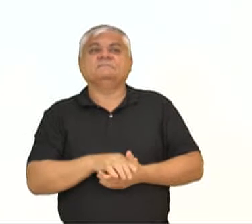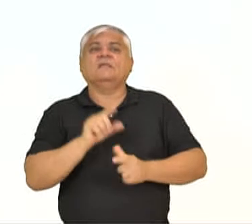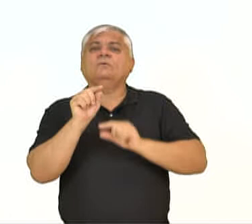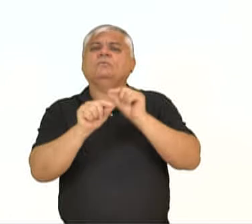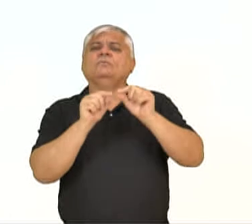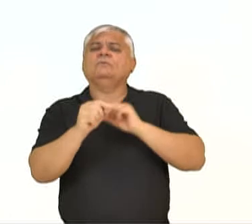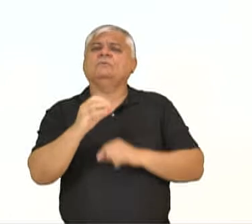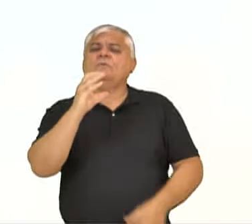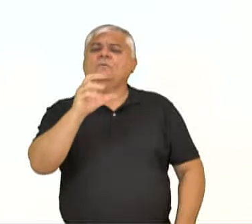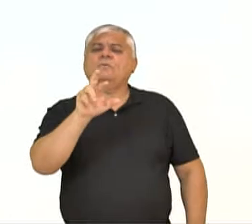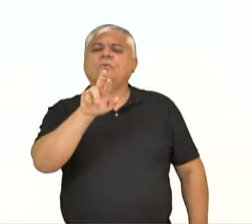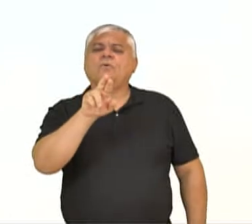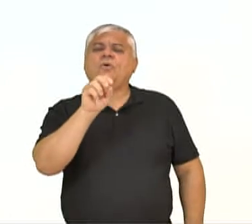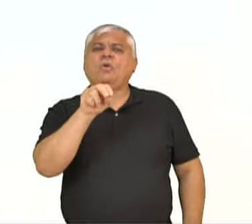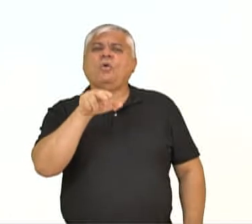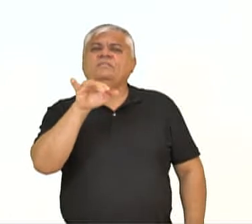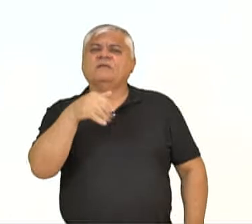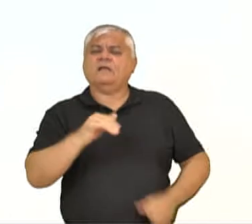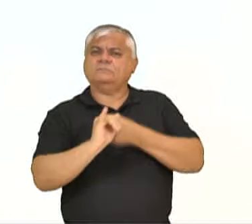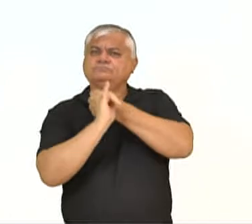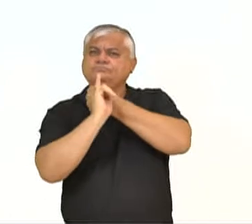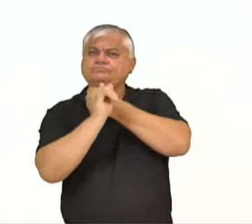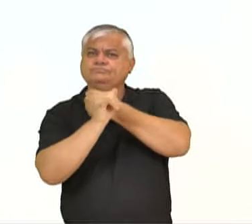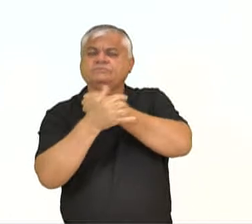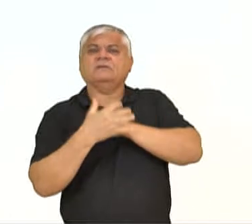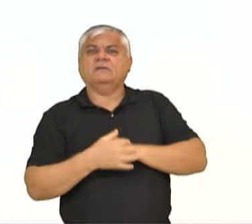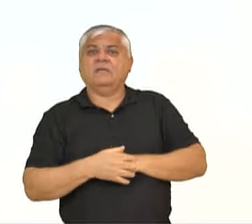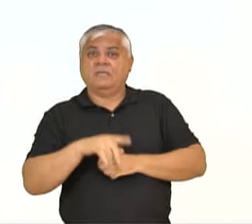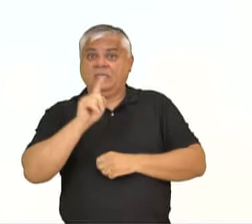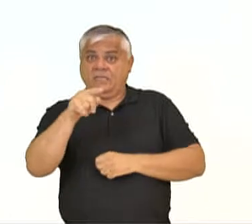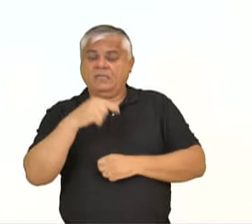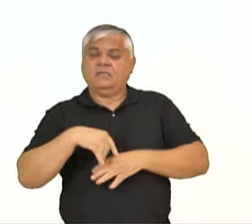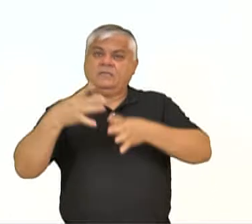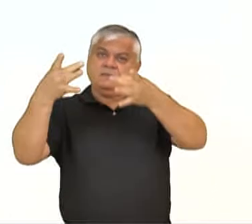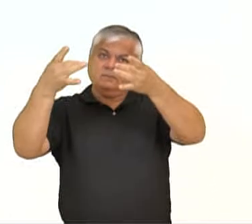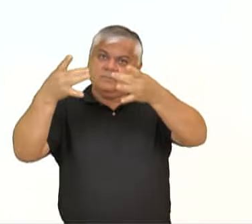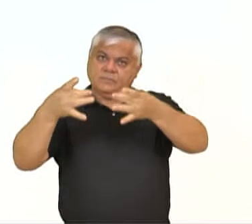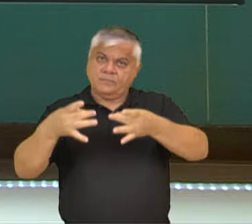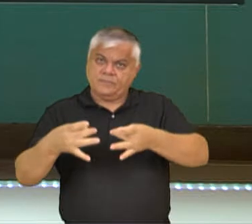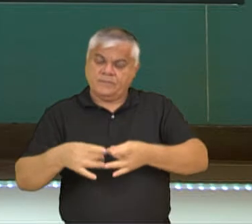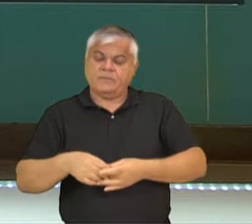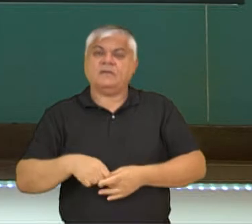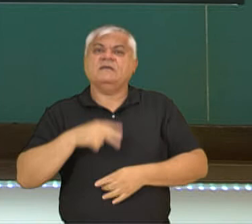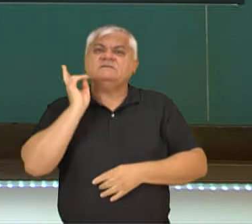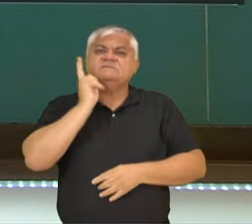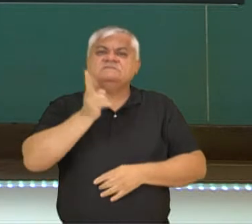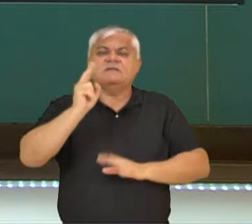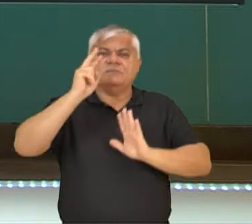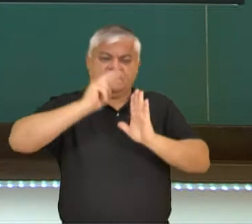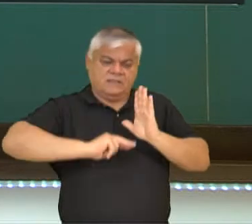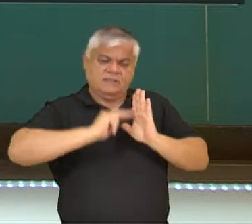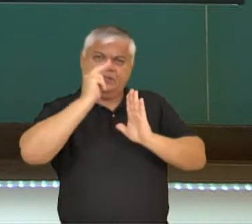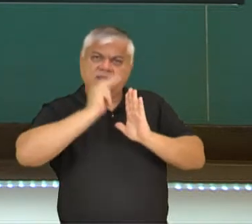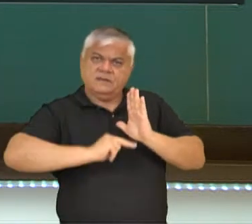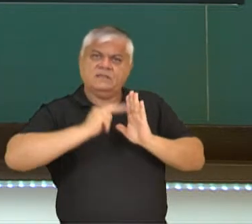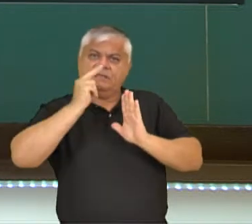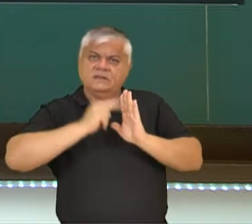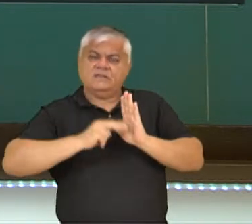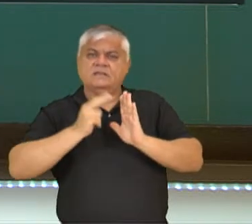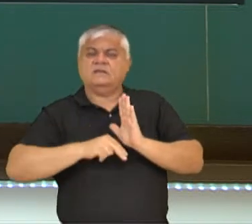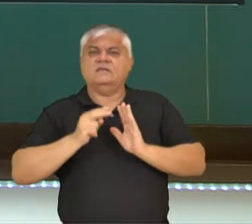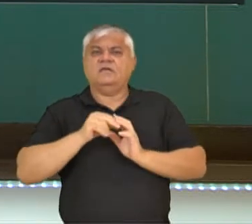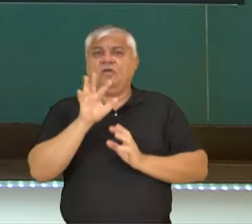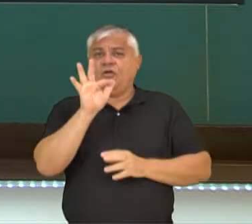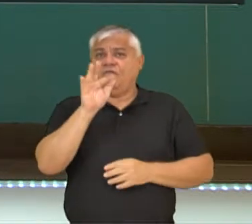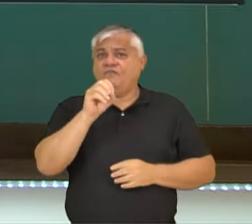a crônica. O foco narrativo na crônica pode ser... Então, toda vez que você lê ou ouvir esse termo foco narrativo,